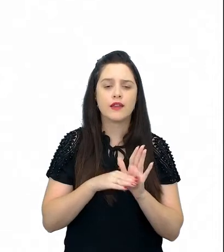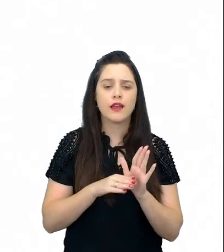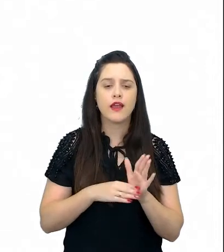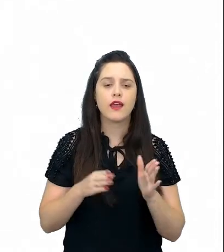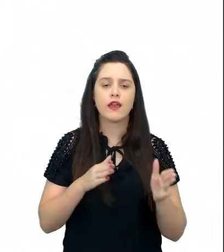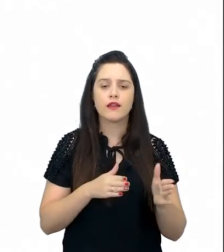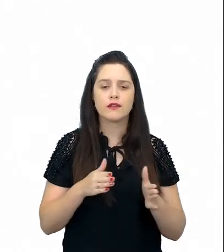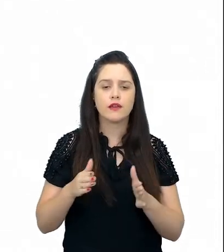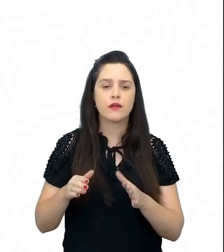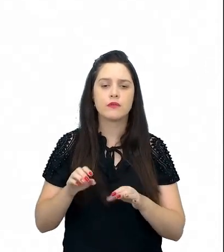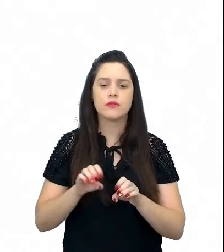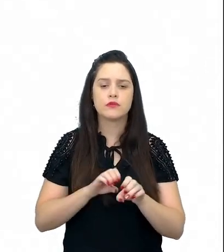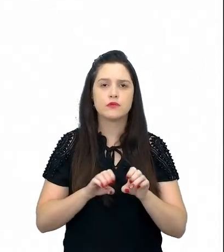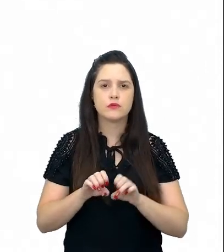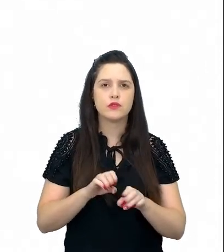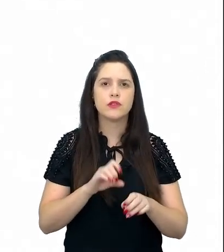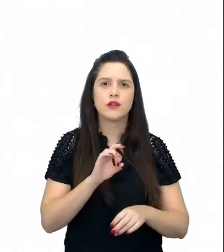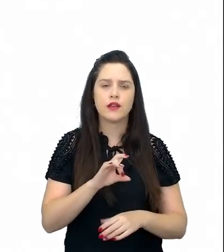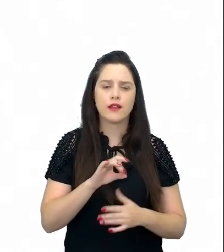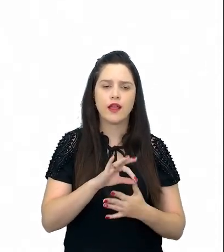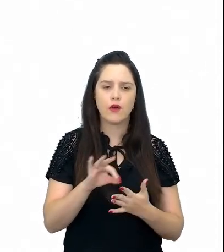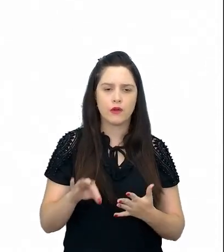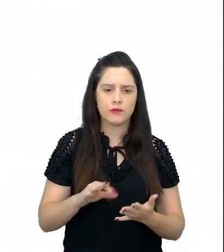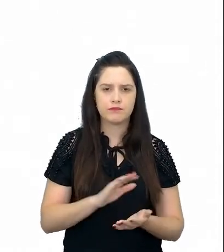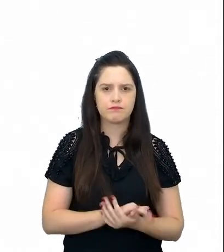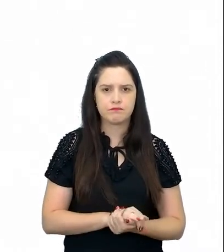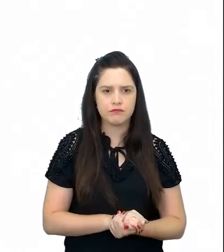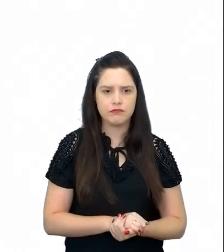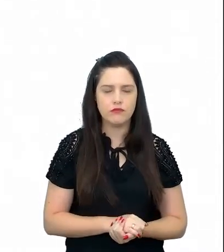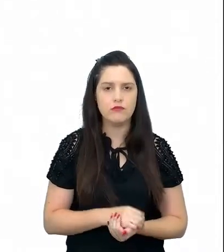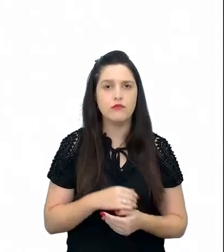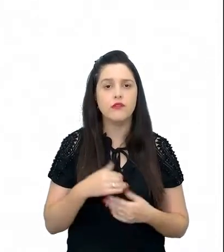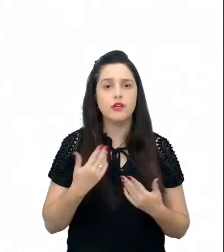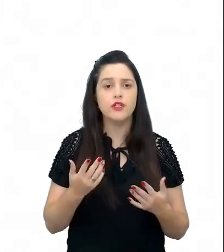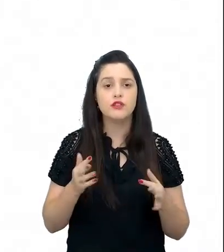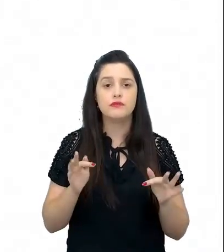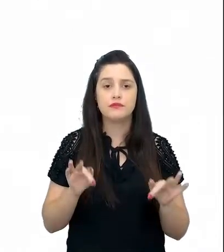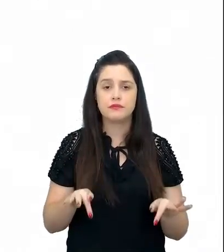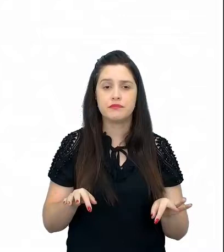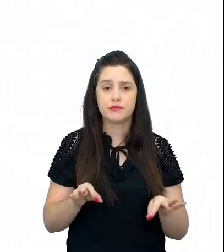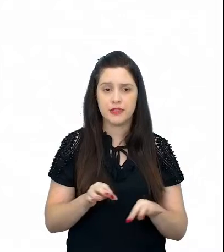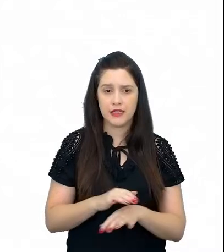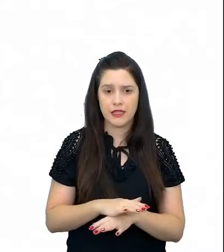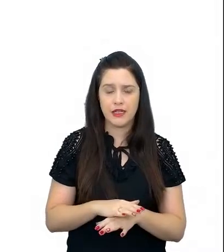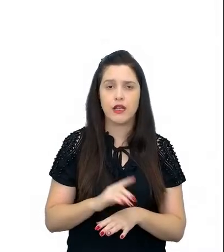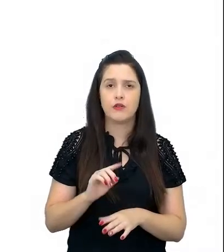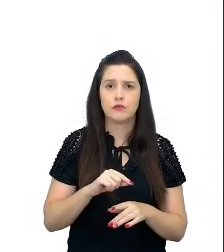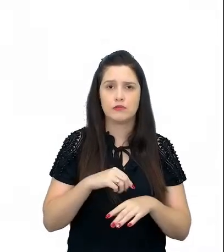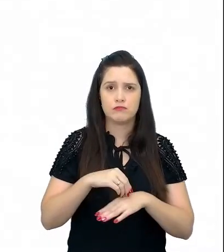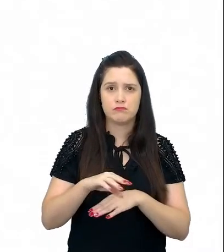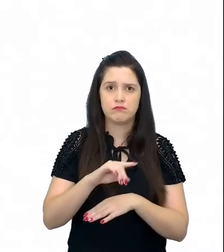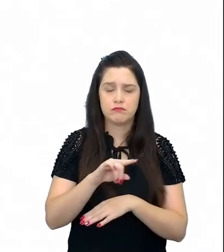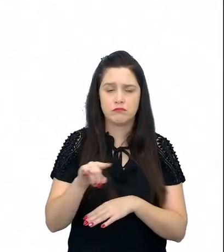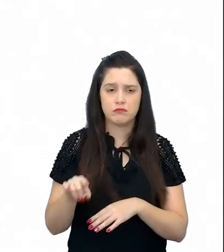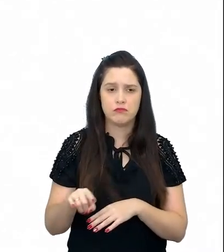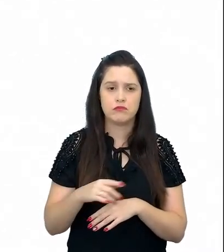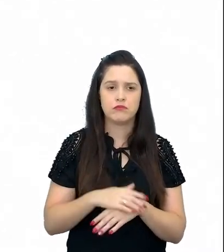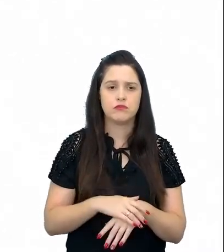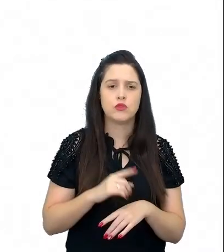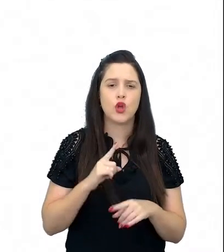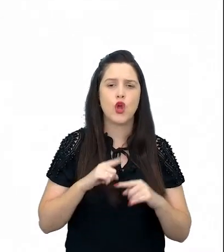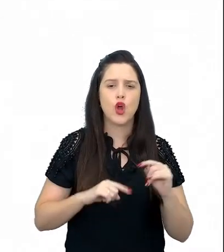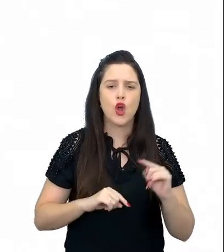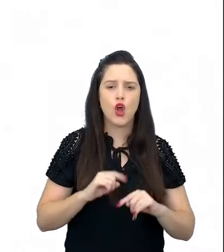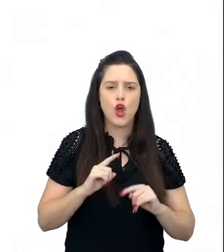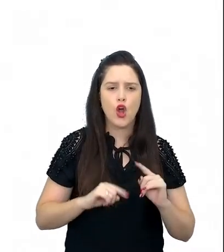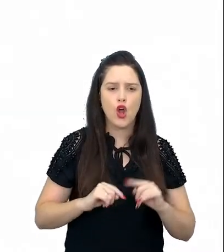para finalizar, para poder concluir. Bom, então, para a nossa aula 1 aí, das aulas 5 e 6, nós selecionamos um objeto para